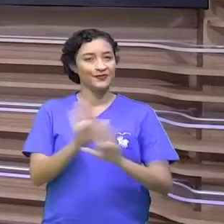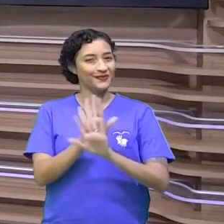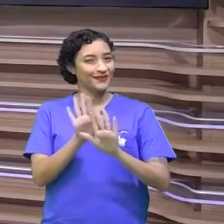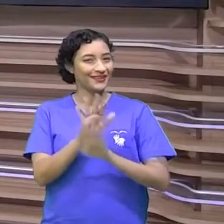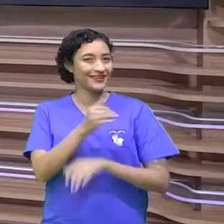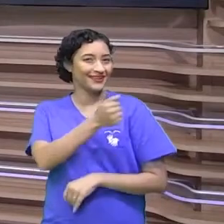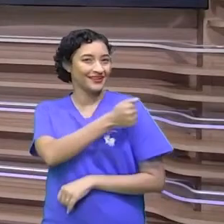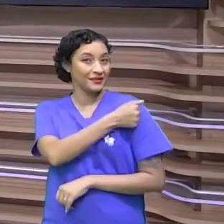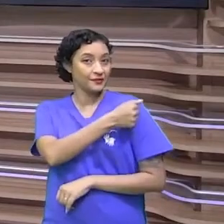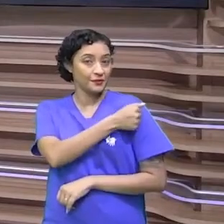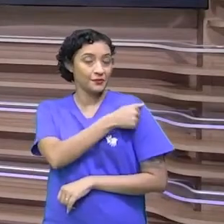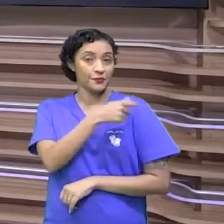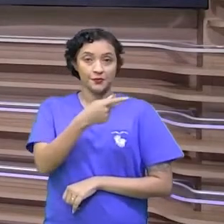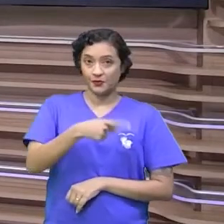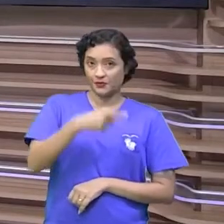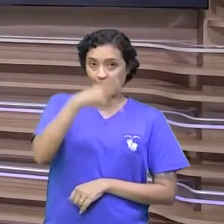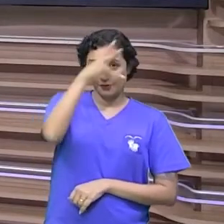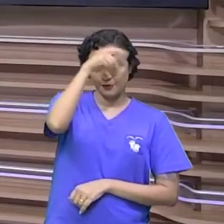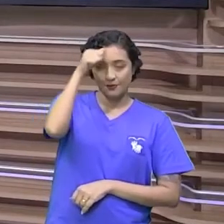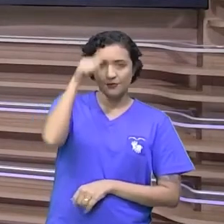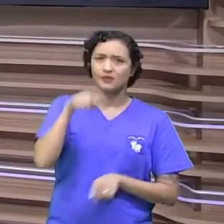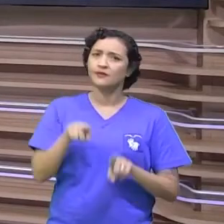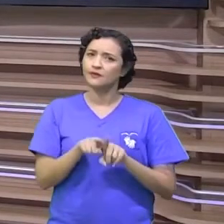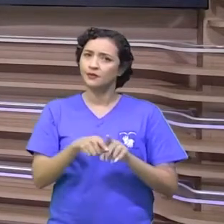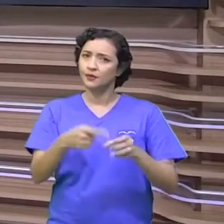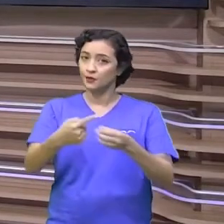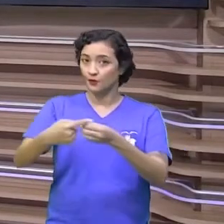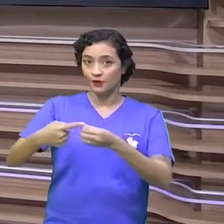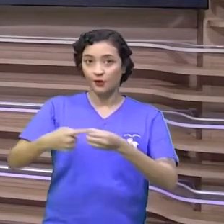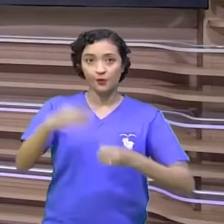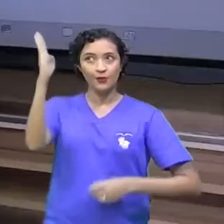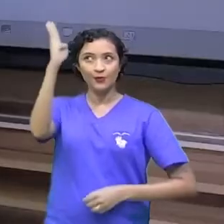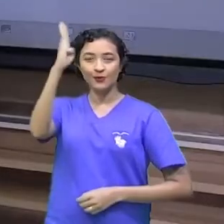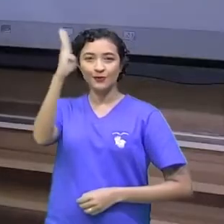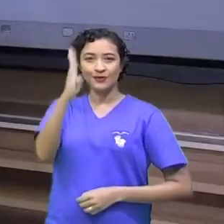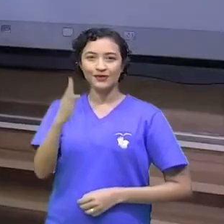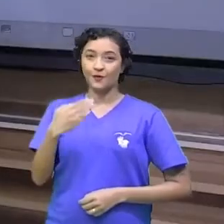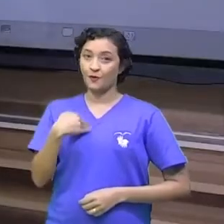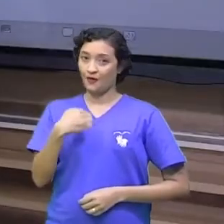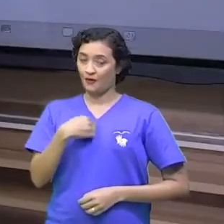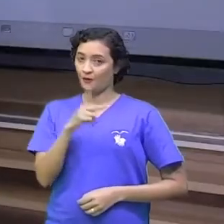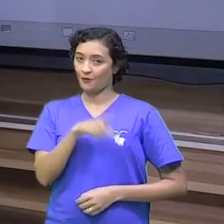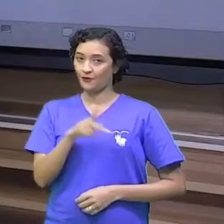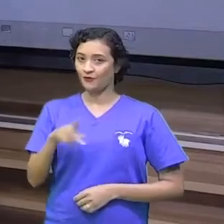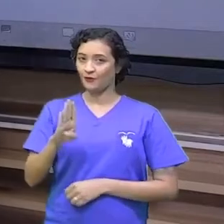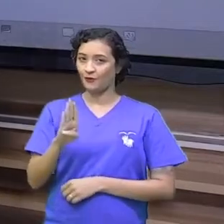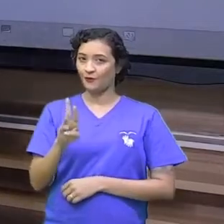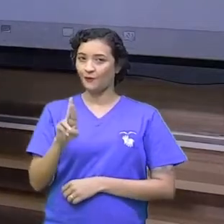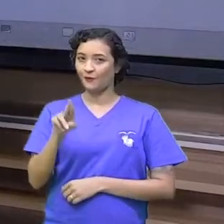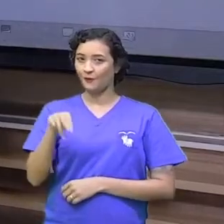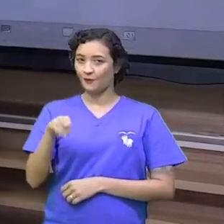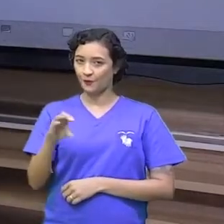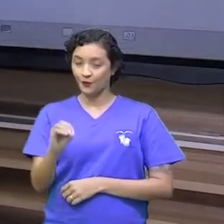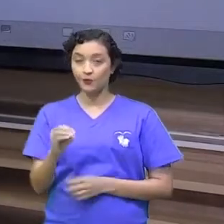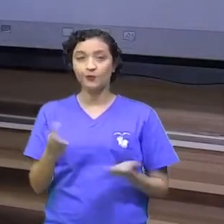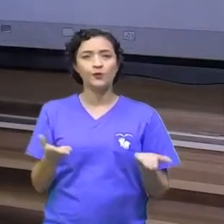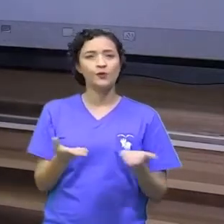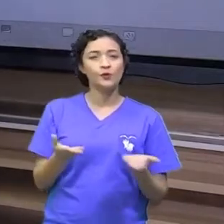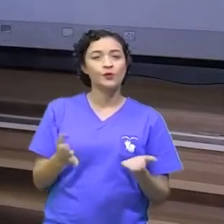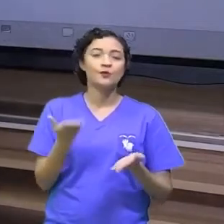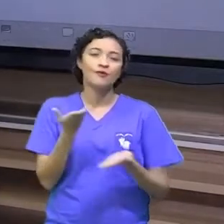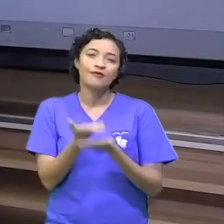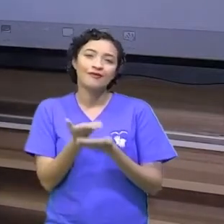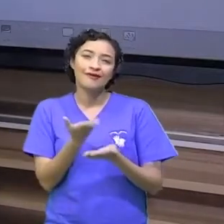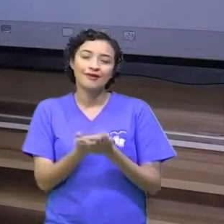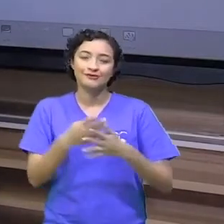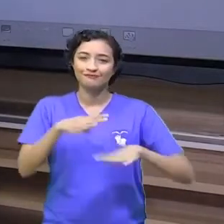Olá, meu querido aluno da capital, do interior e de todo o Brasil. Eu sou o professor Bruno Taiguara e hoje estaremos aqui com mais